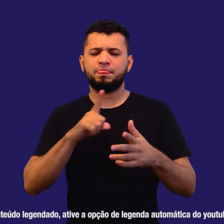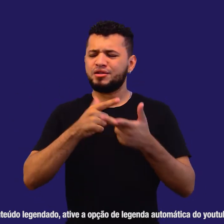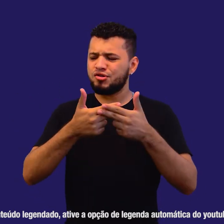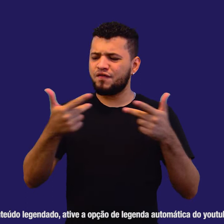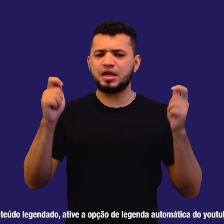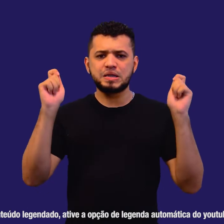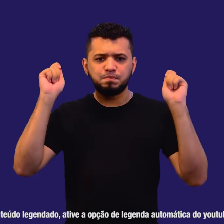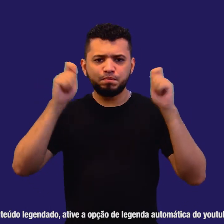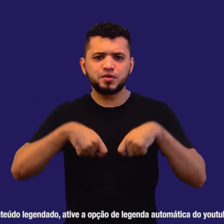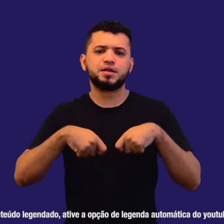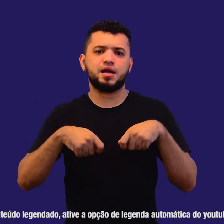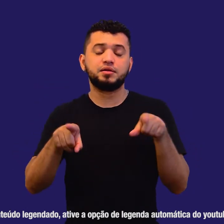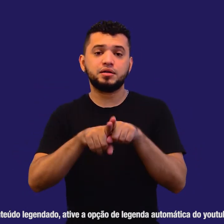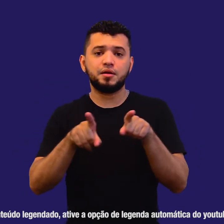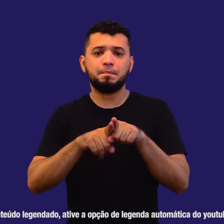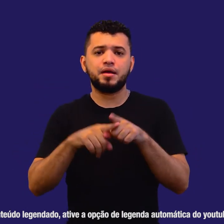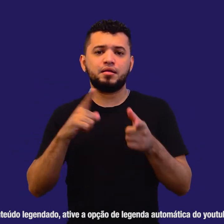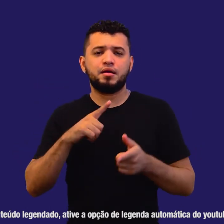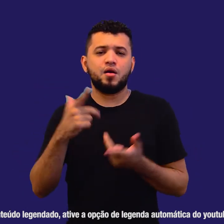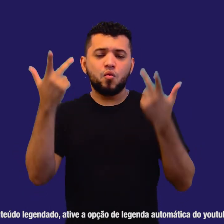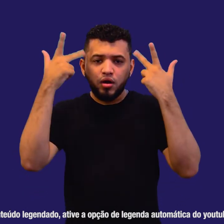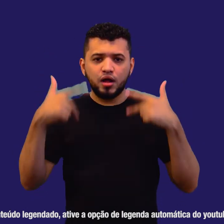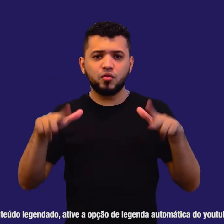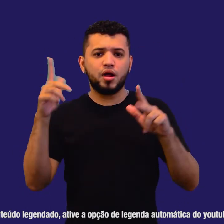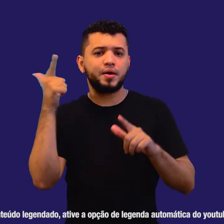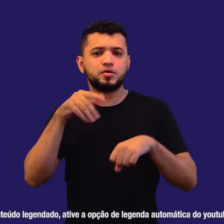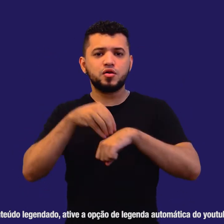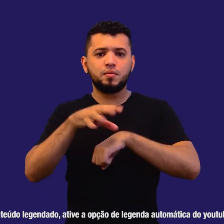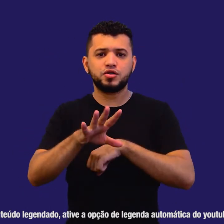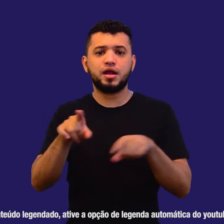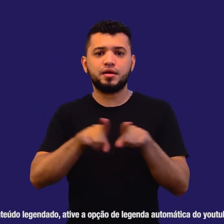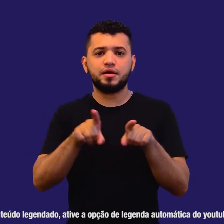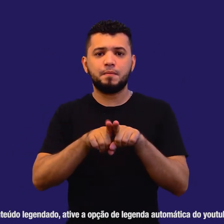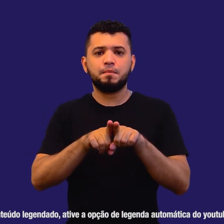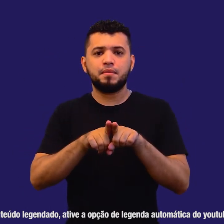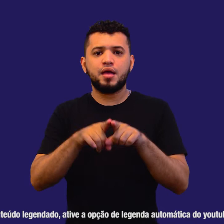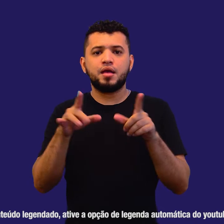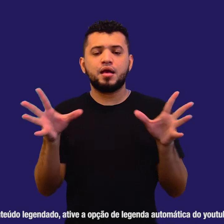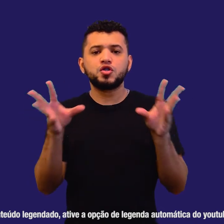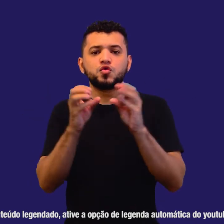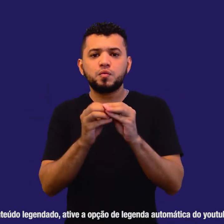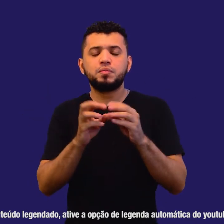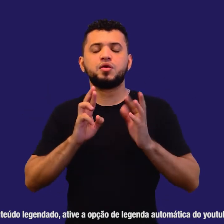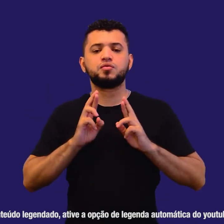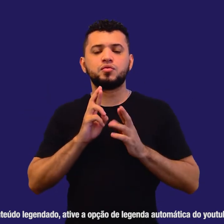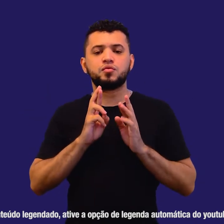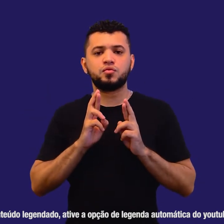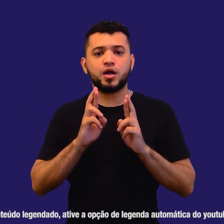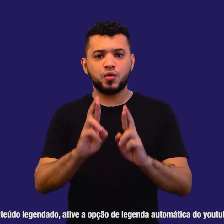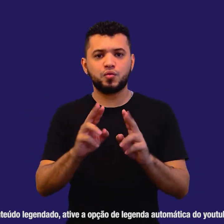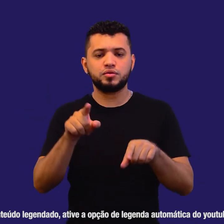várias possibilidades e tem essa natureza do compartilhamento e da otimização de recursos que pode sim gerar lucros para